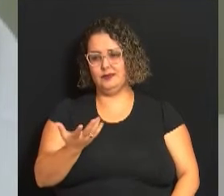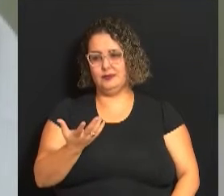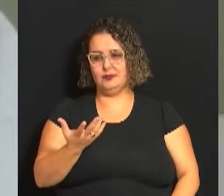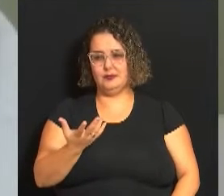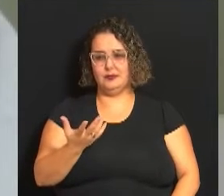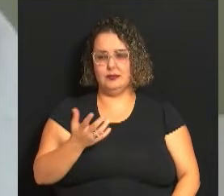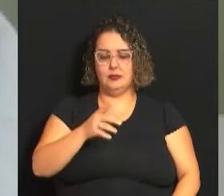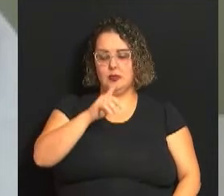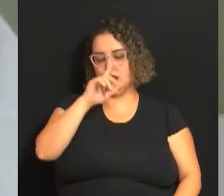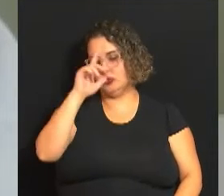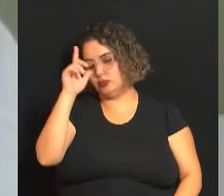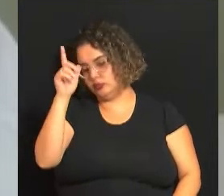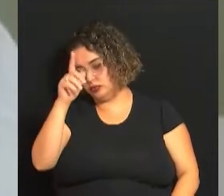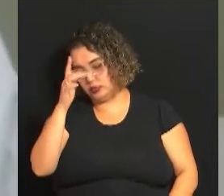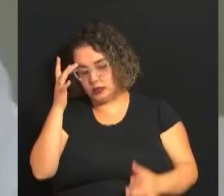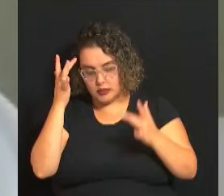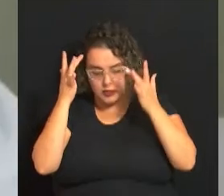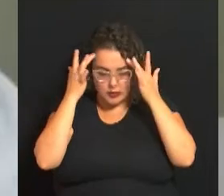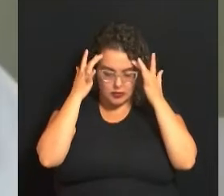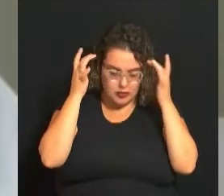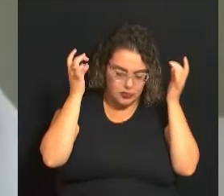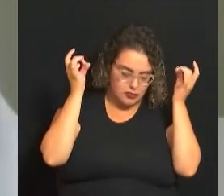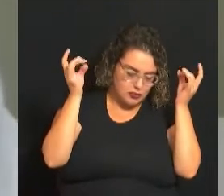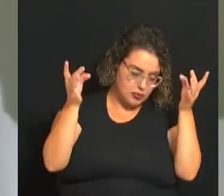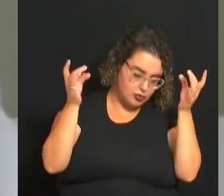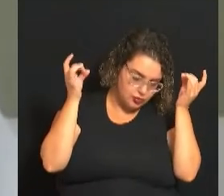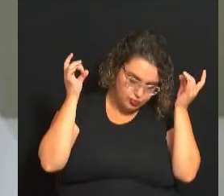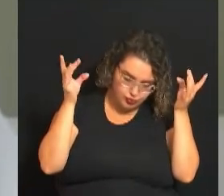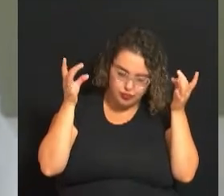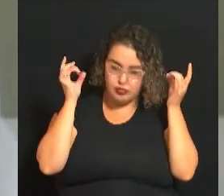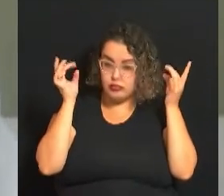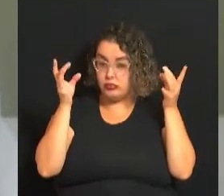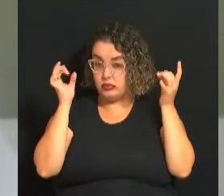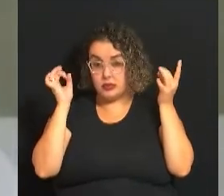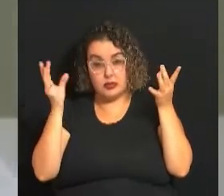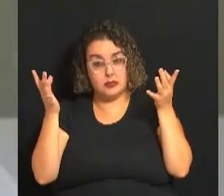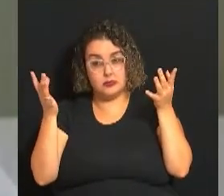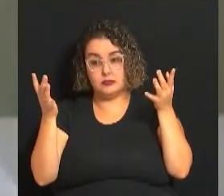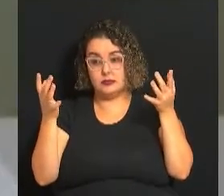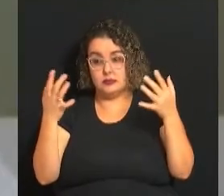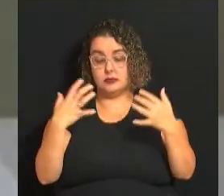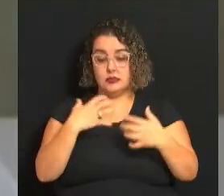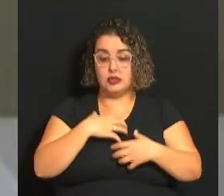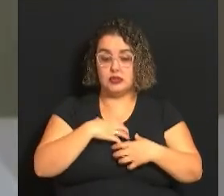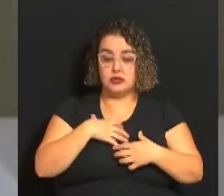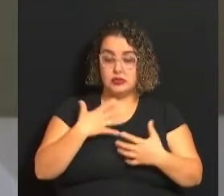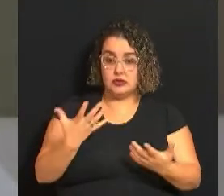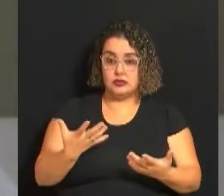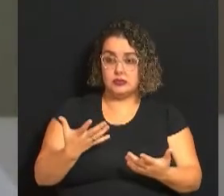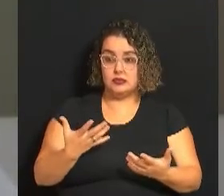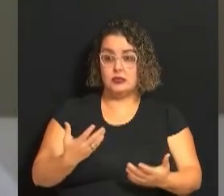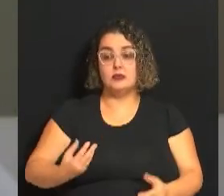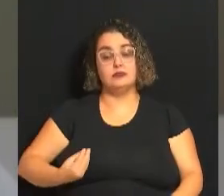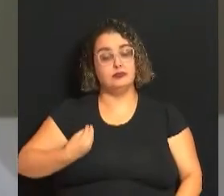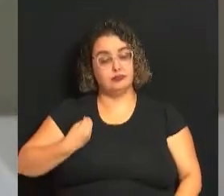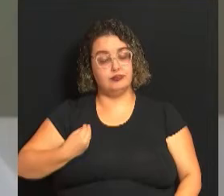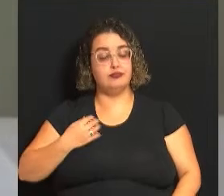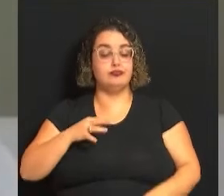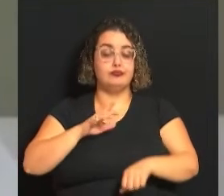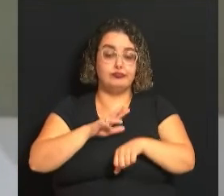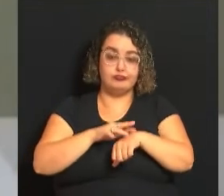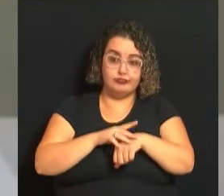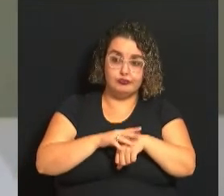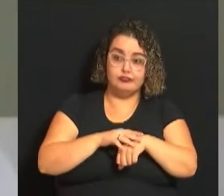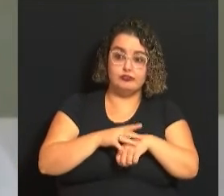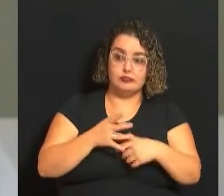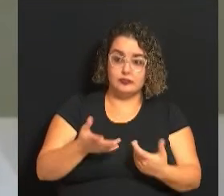tontura, dor de cabeça e etc. São sintomas bastante presentes nessa doença. E nós temos